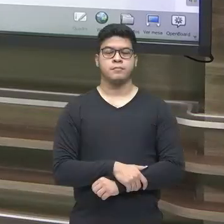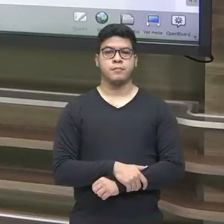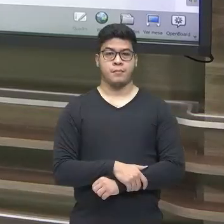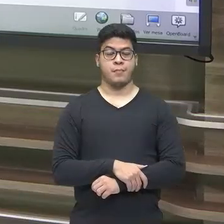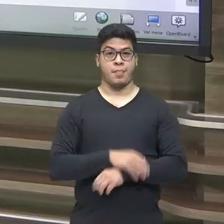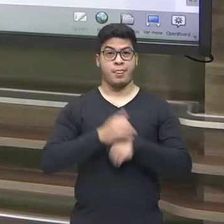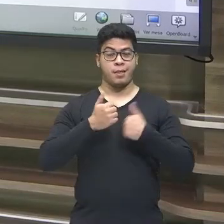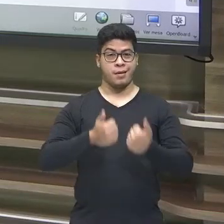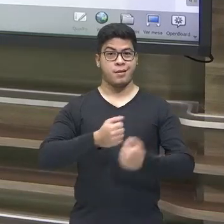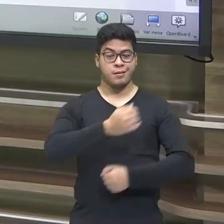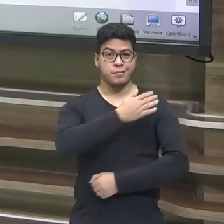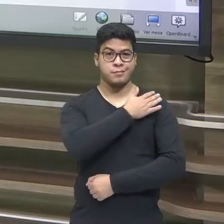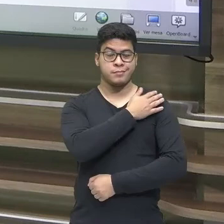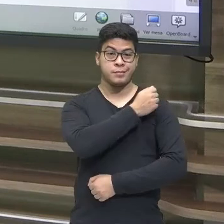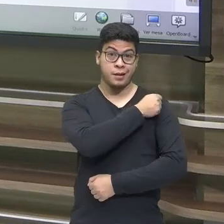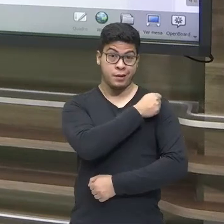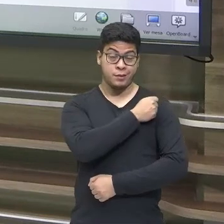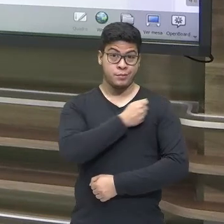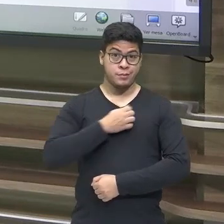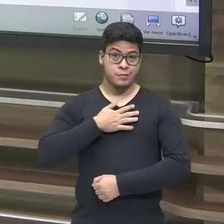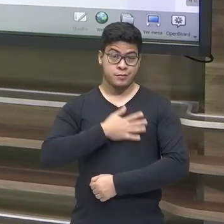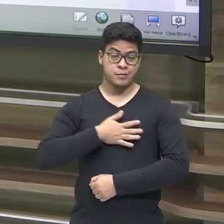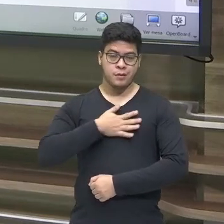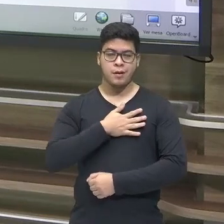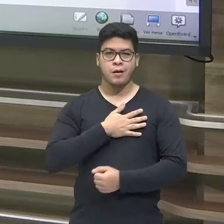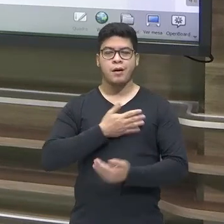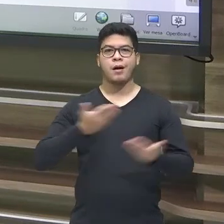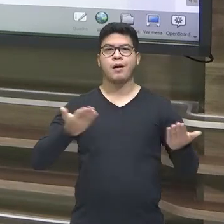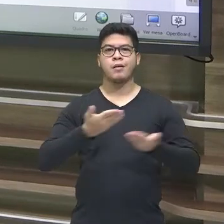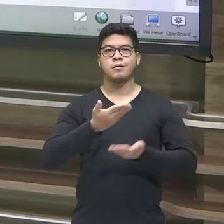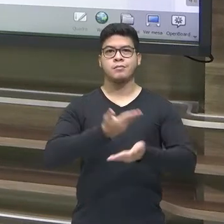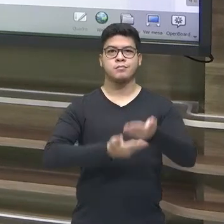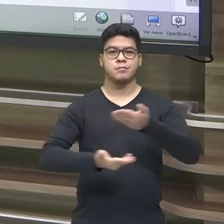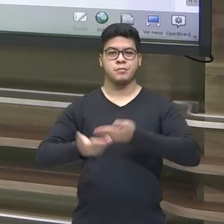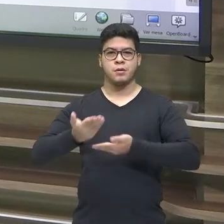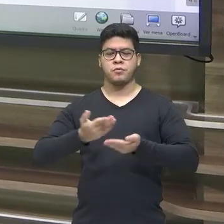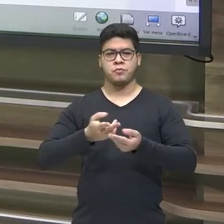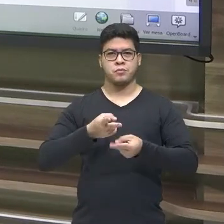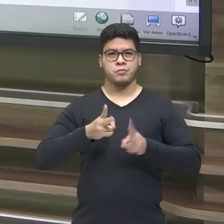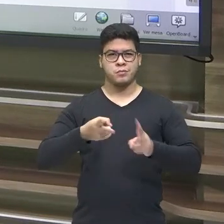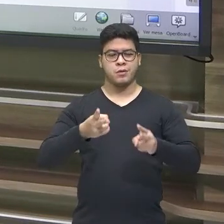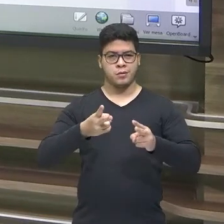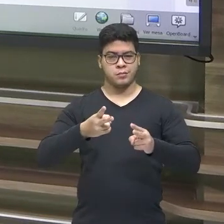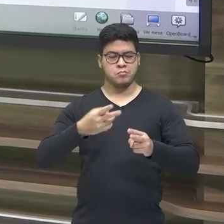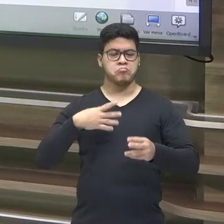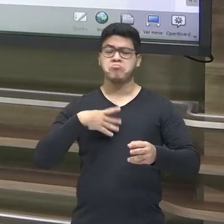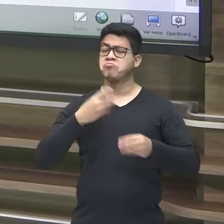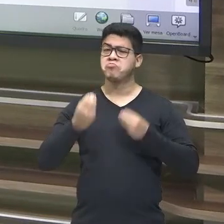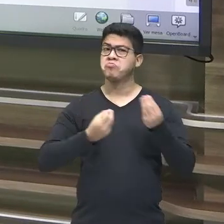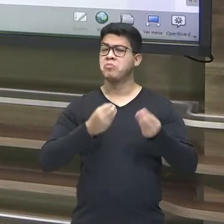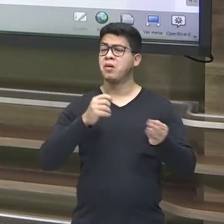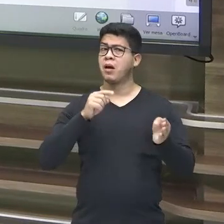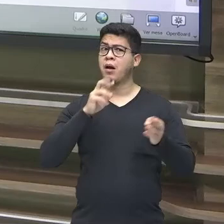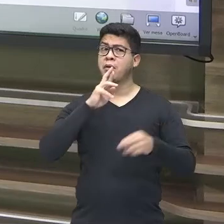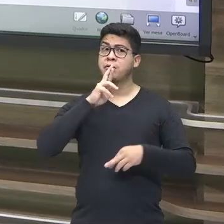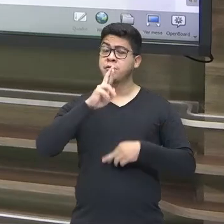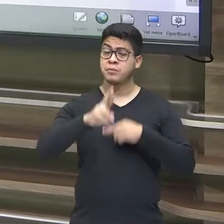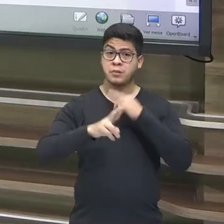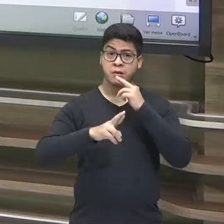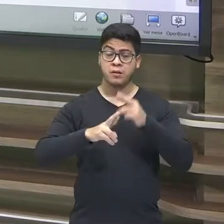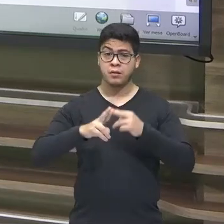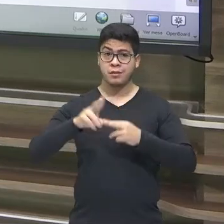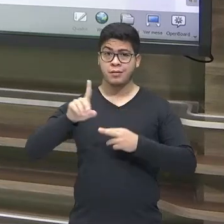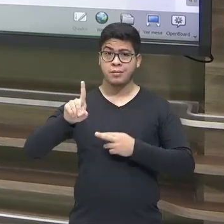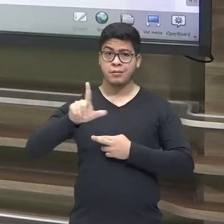Muito bem, queridos alunos, estamos de volta agora para a nossa interatividade. Vamos desenvolver aqui as questões da nossa DLI,